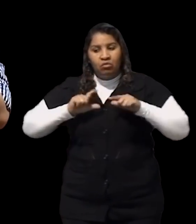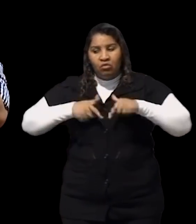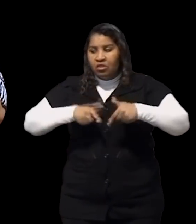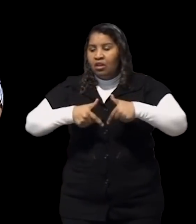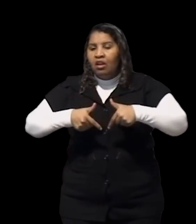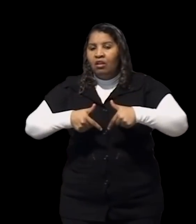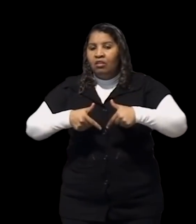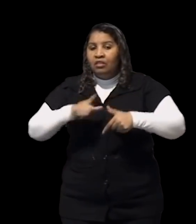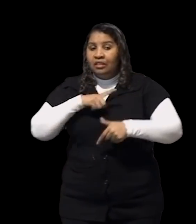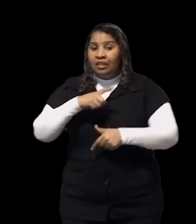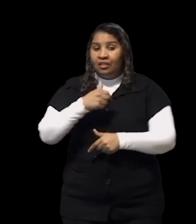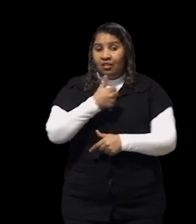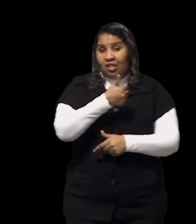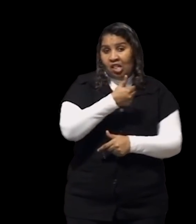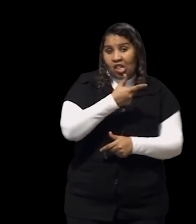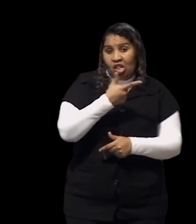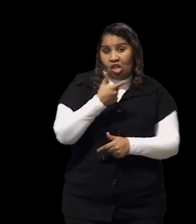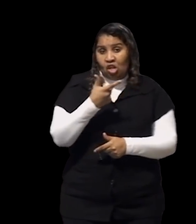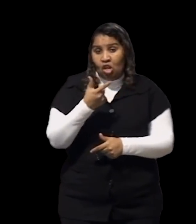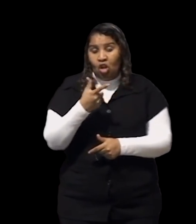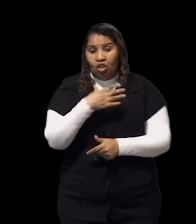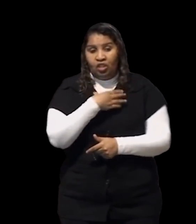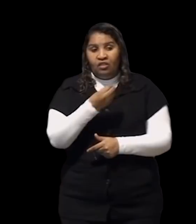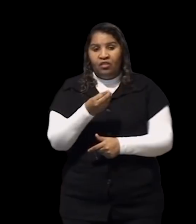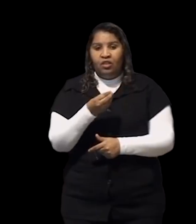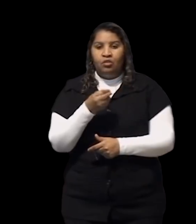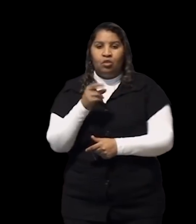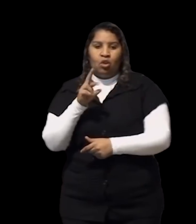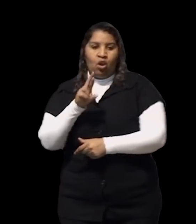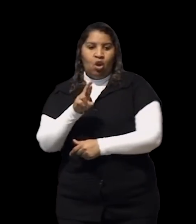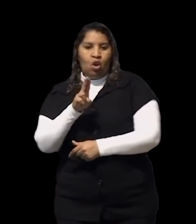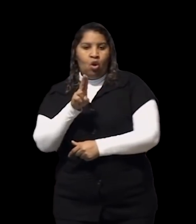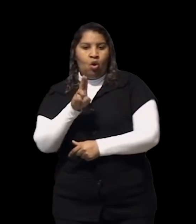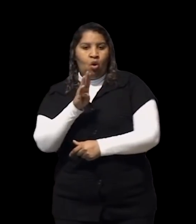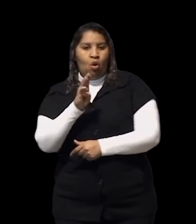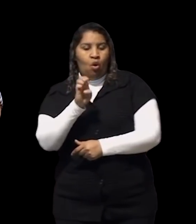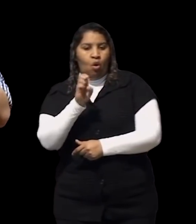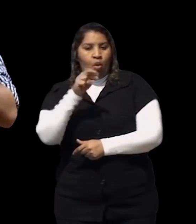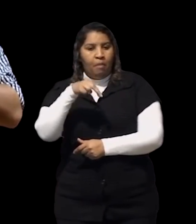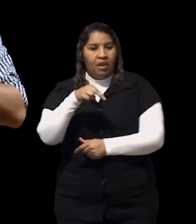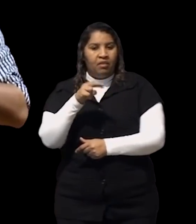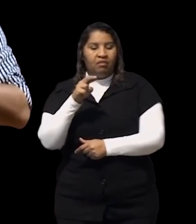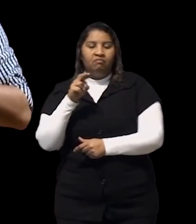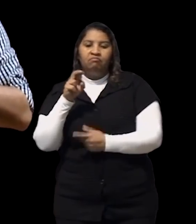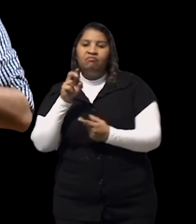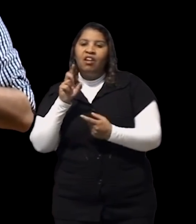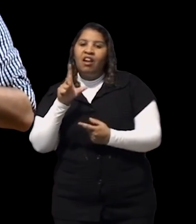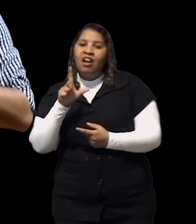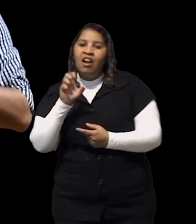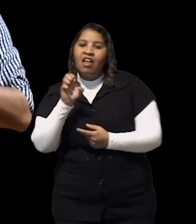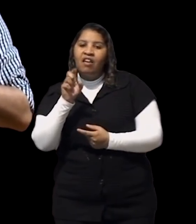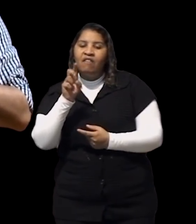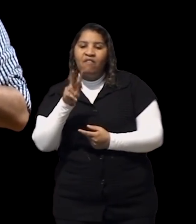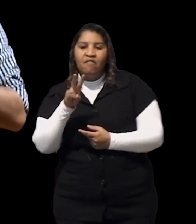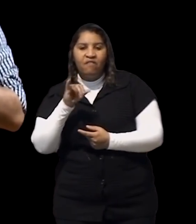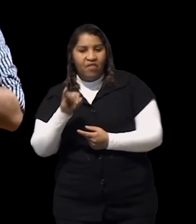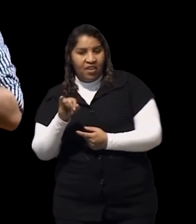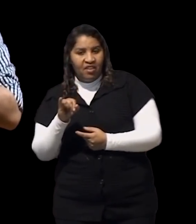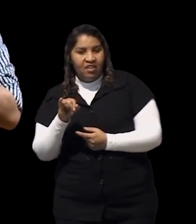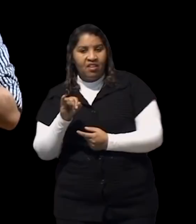filhos de Rúben Levi Simeão gade naftaly você